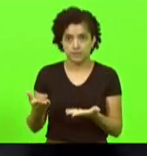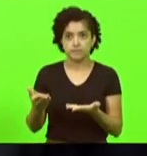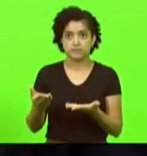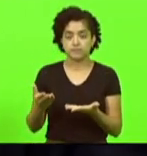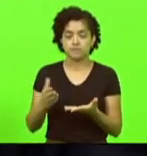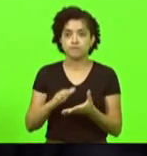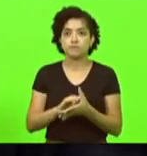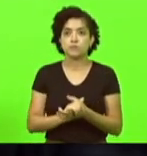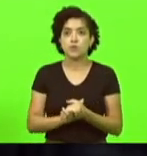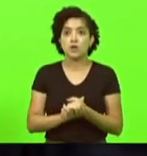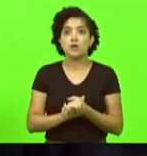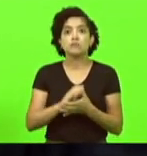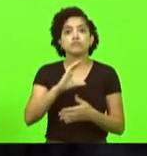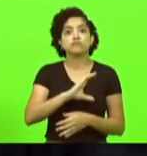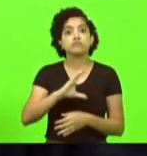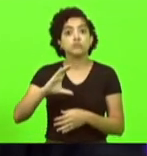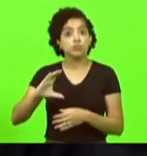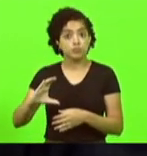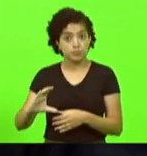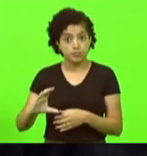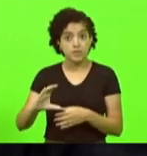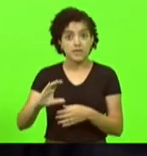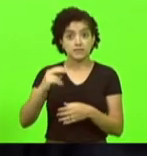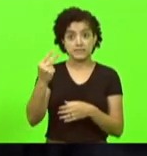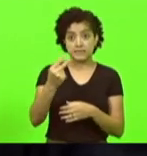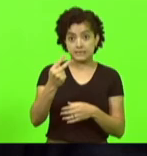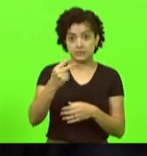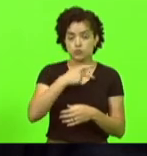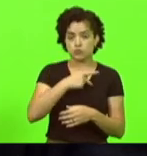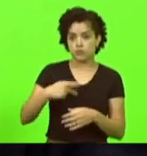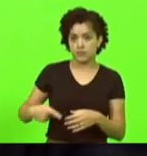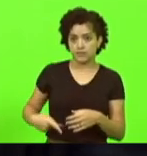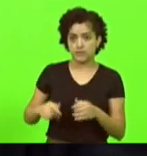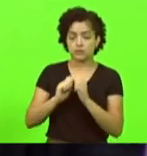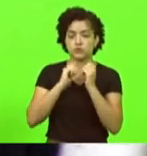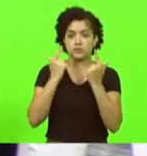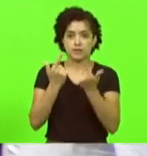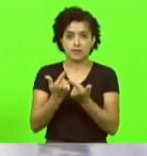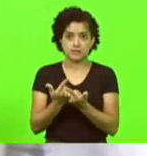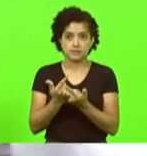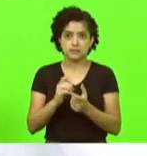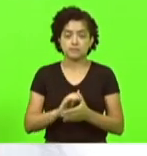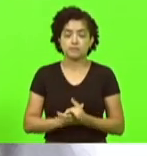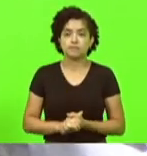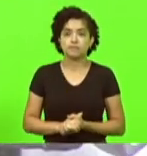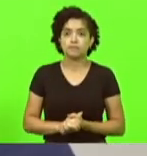vacância do cargo de primeiro vice-presidente desta casa